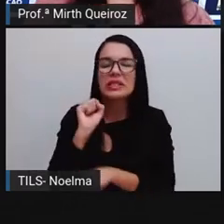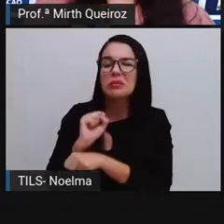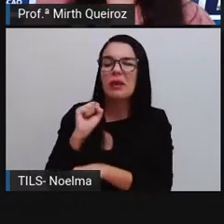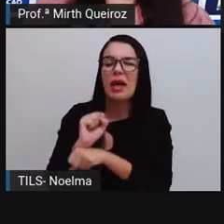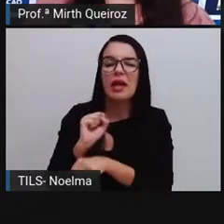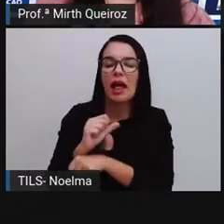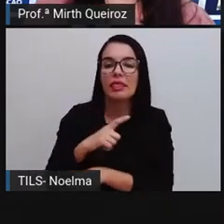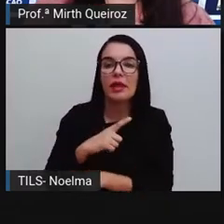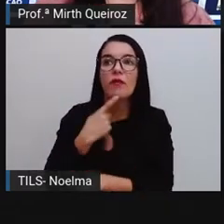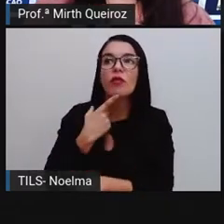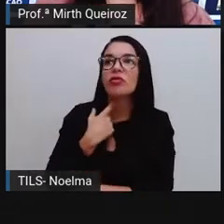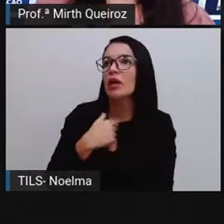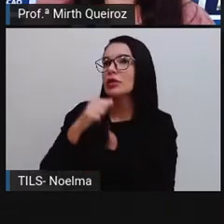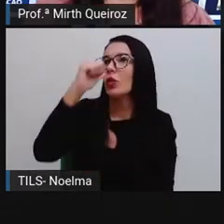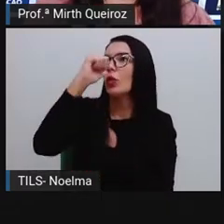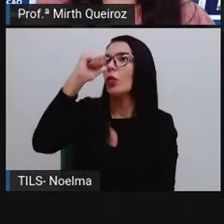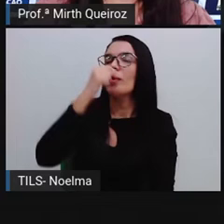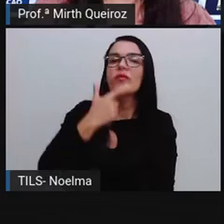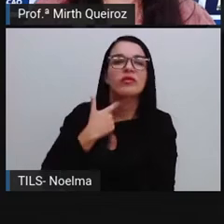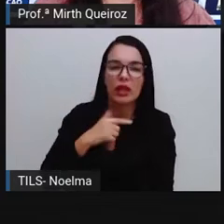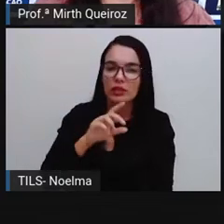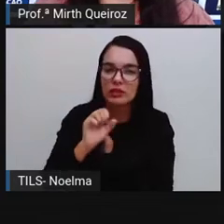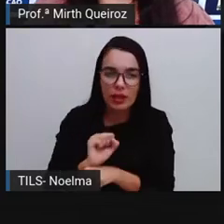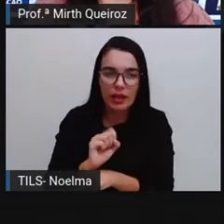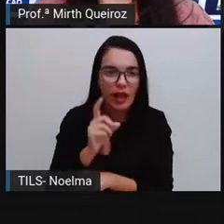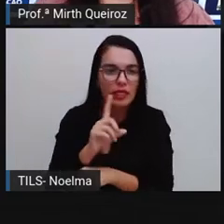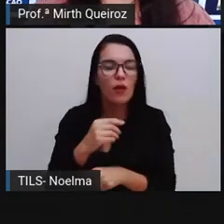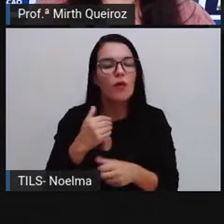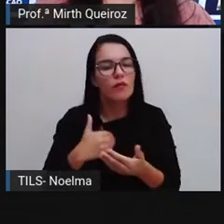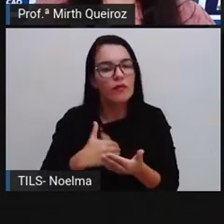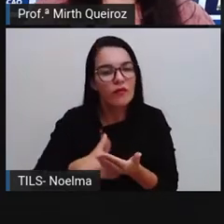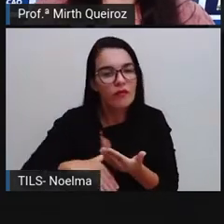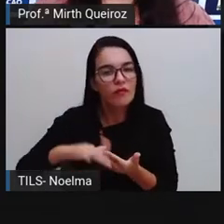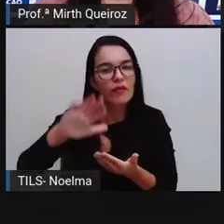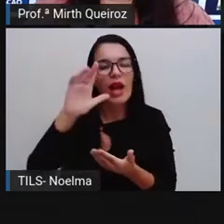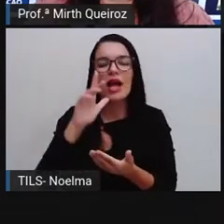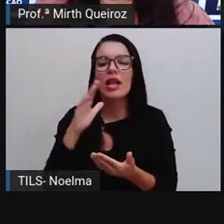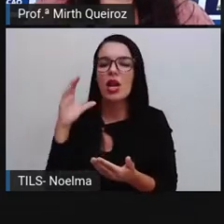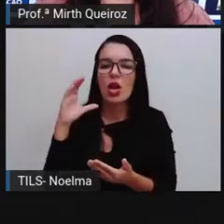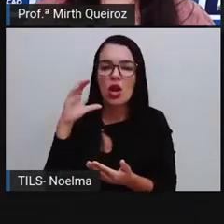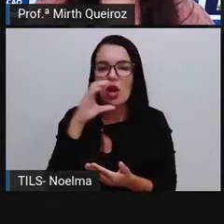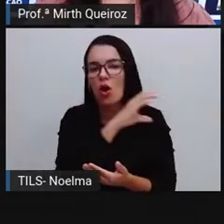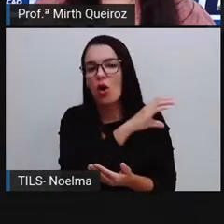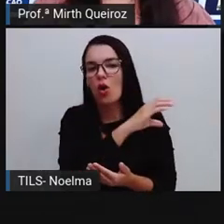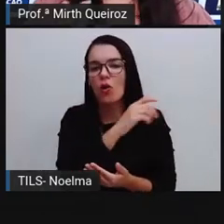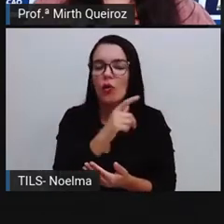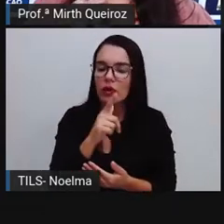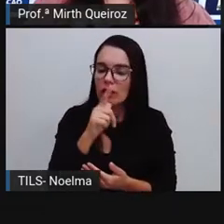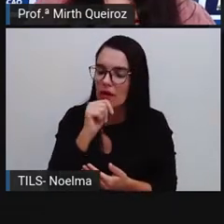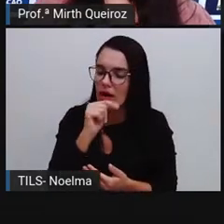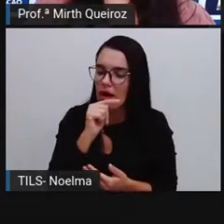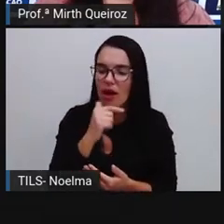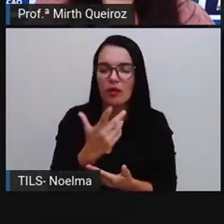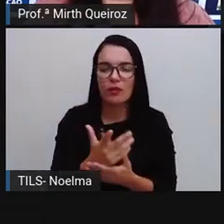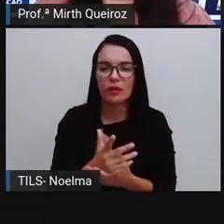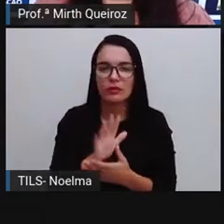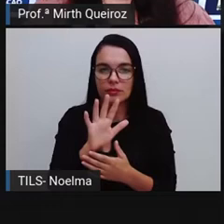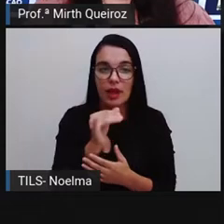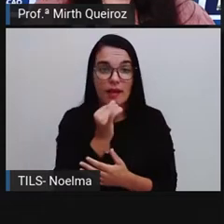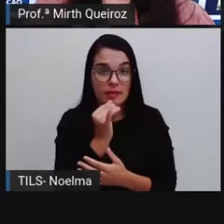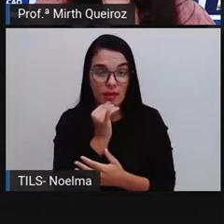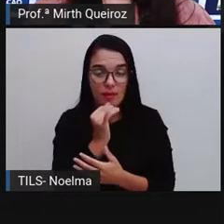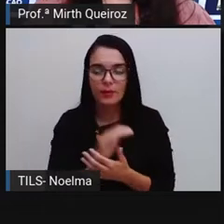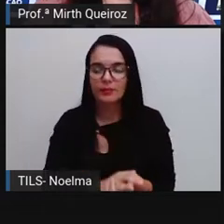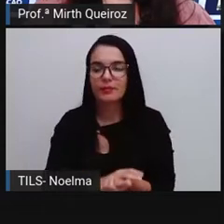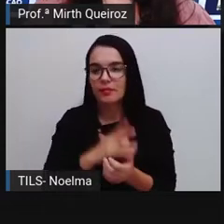nossa outra aula, né, na nossa primeira aula, eu falei aí para vocês que o idoso, por